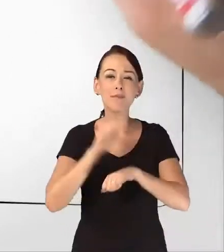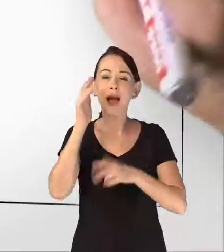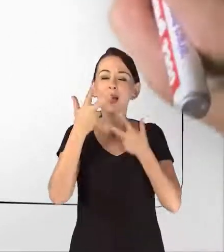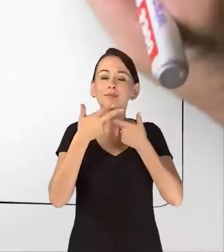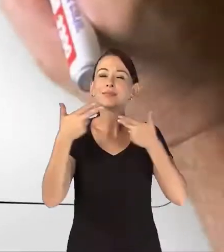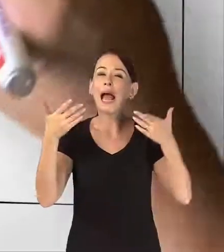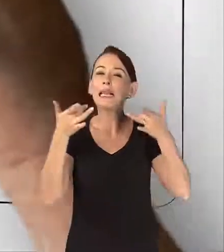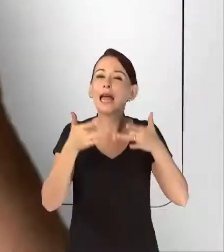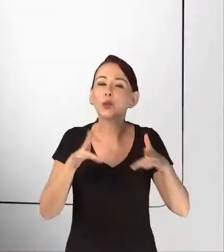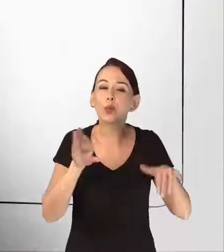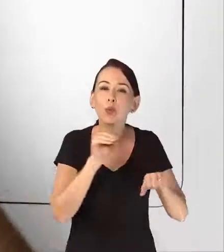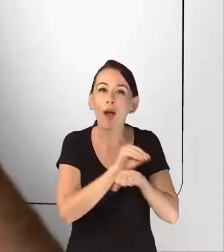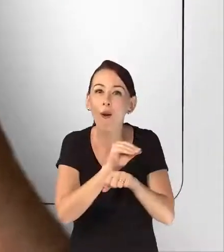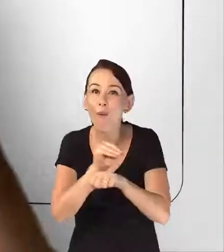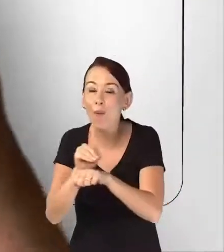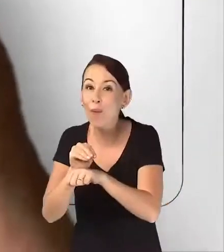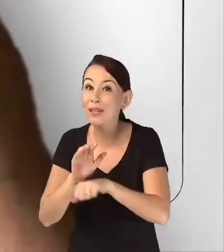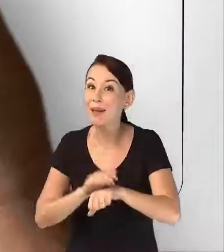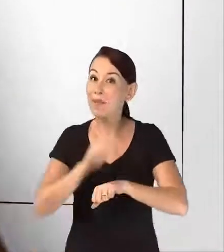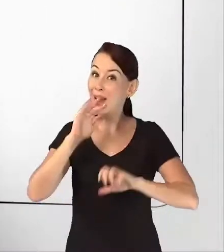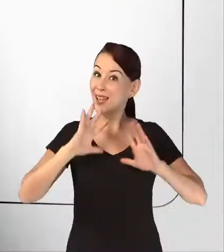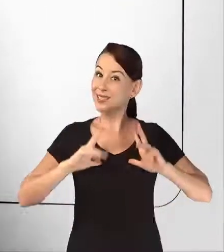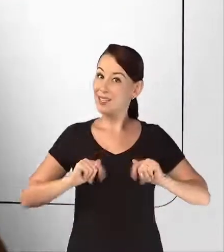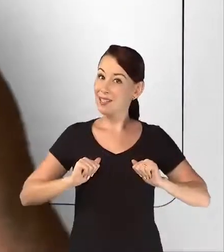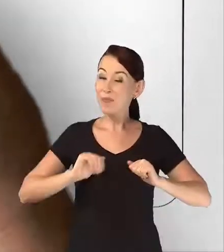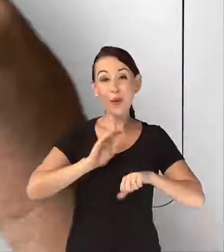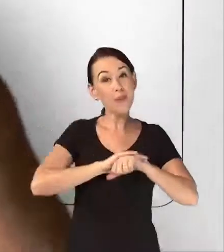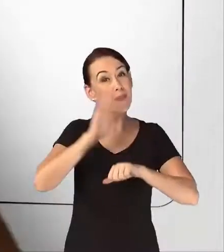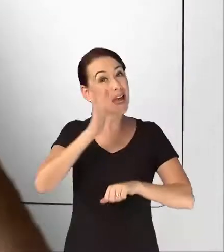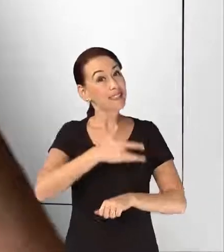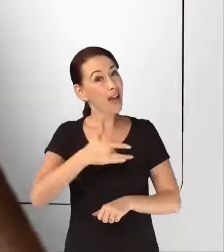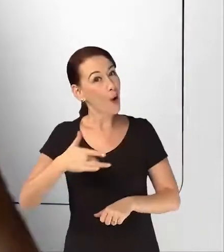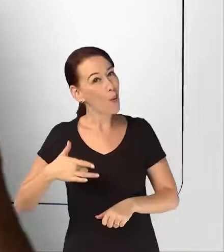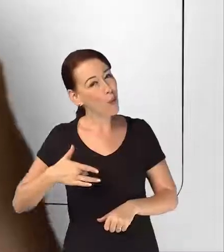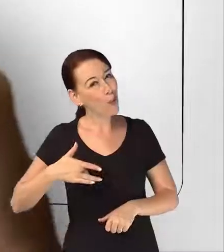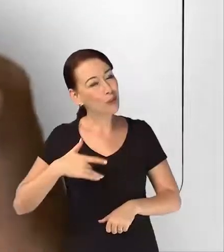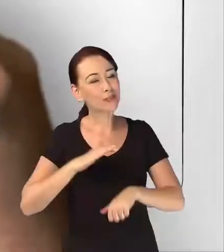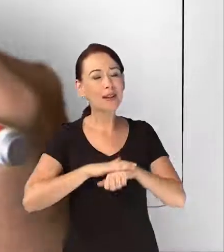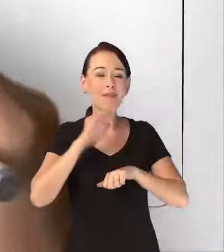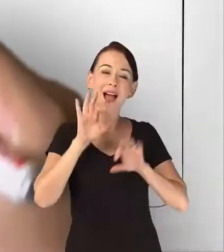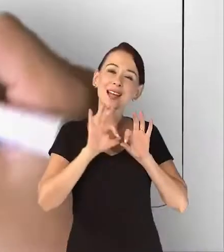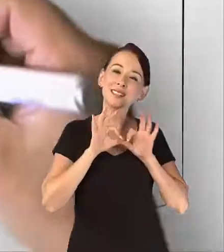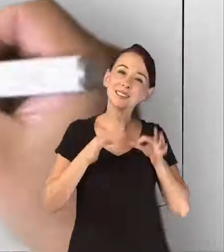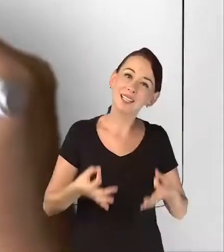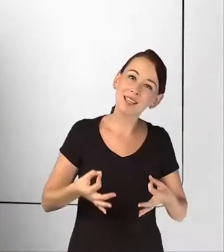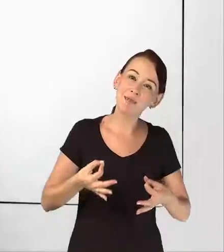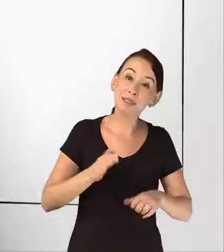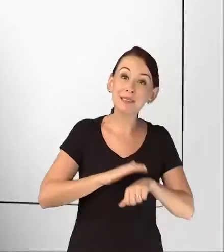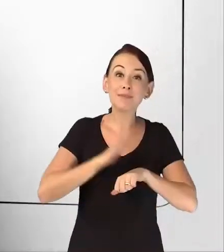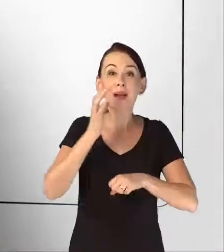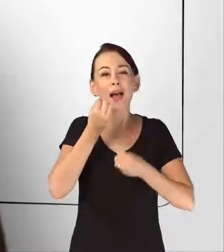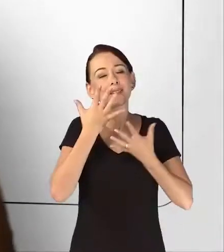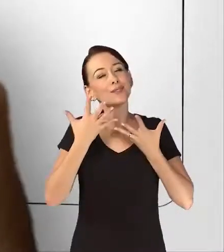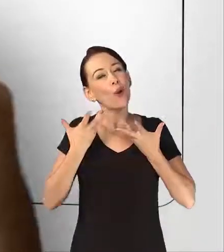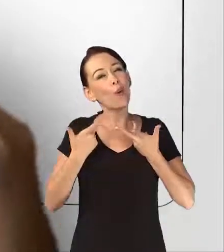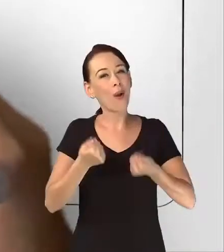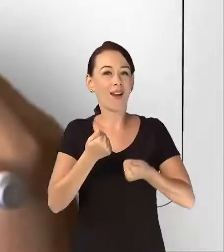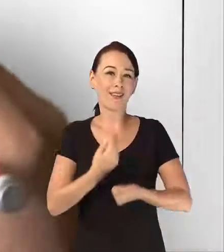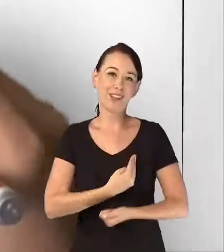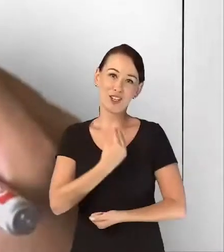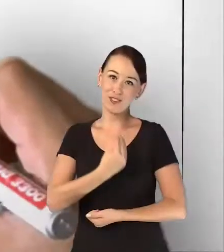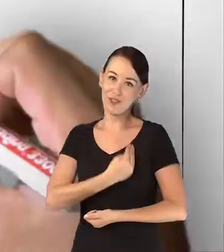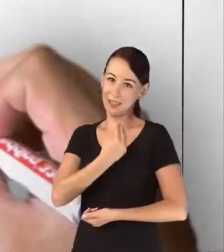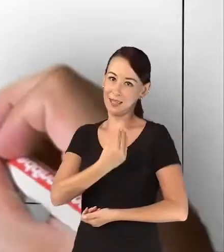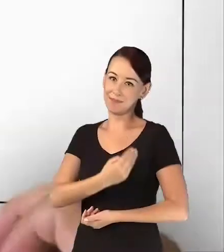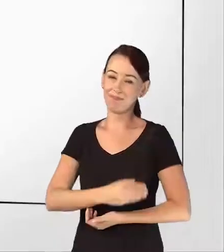mais recursos naturais poupados, mais limpeza, mais saúde, mais simplicidade, mais qualidade